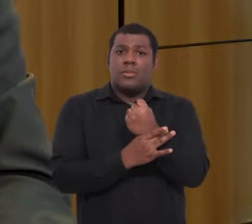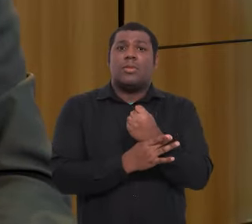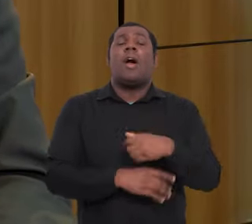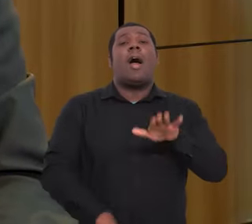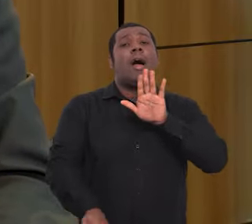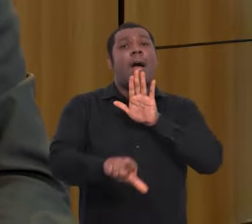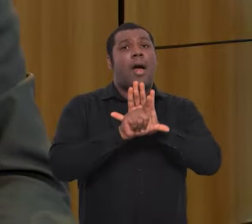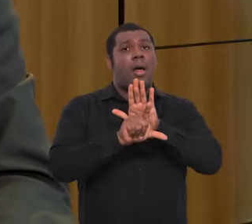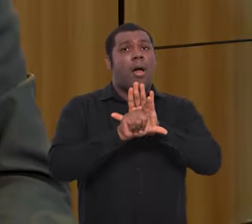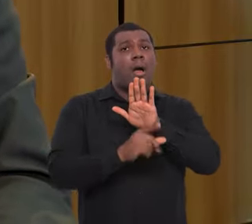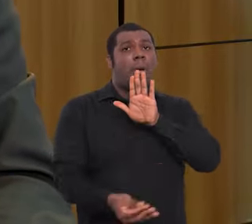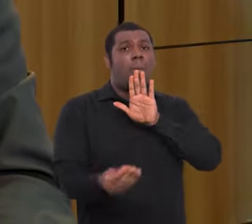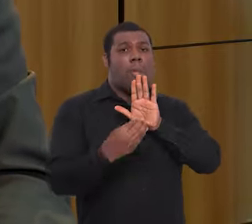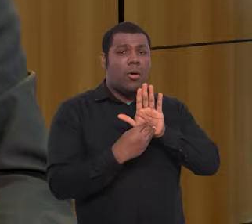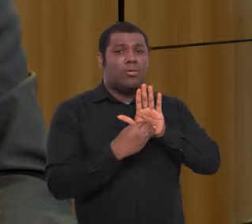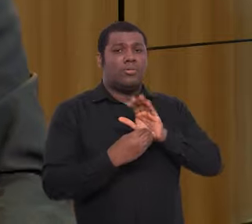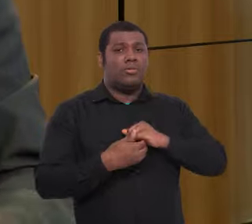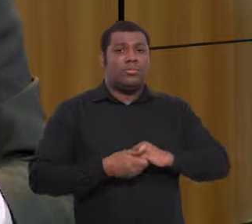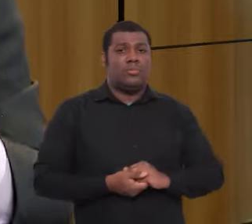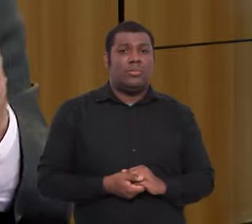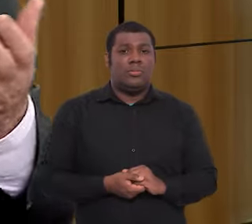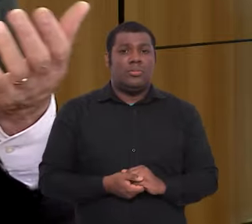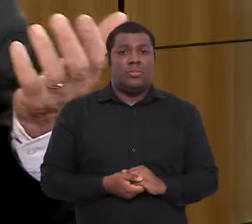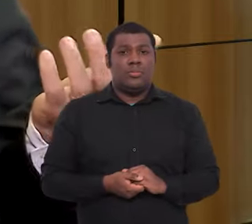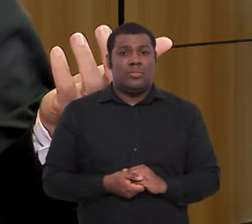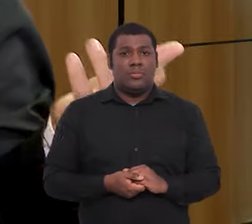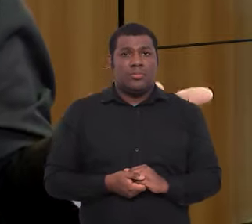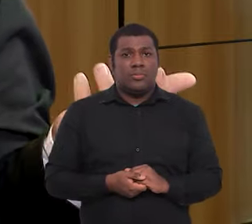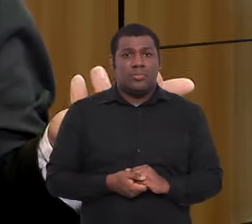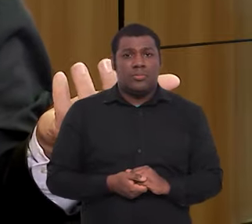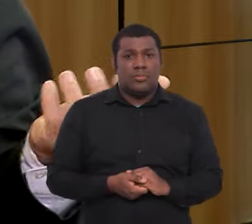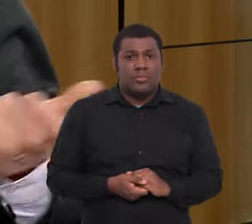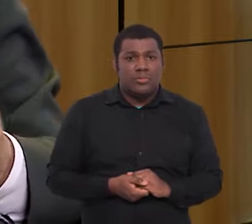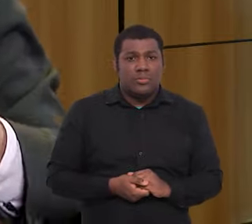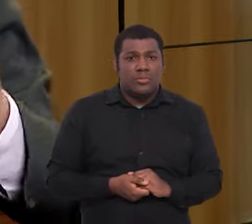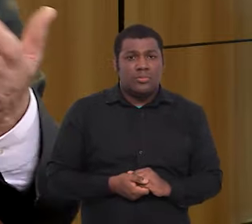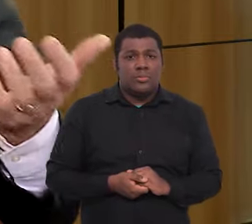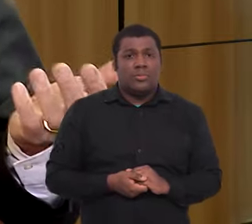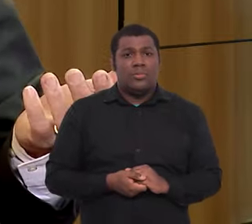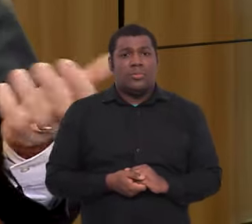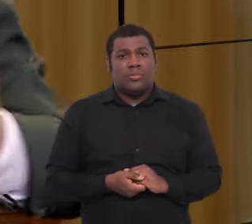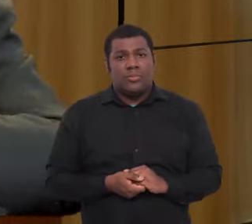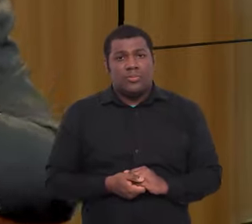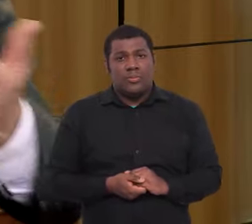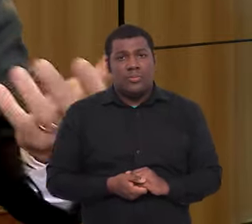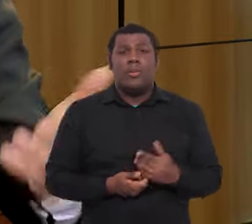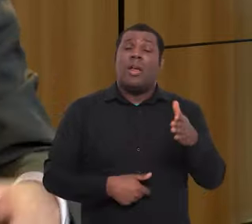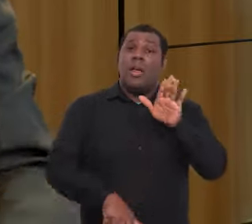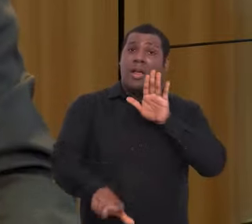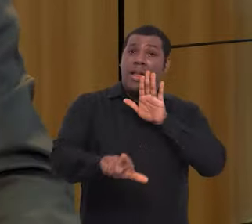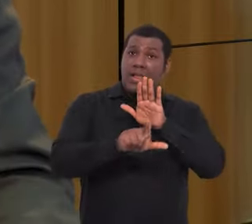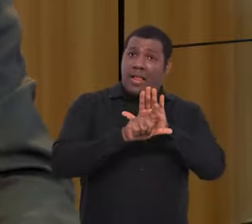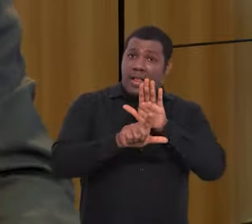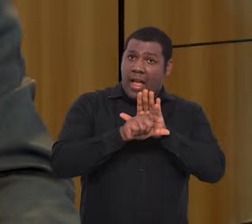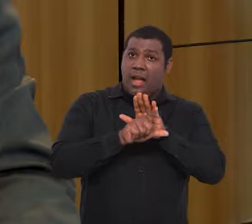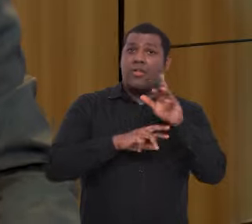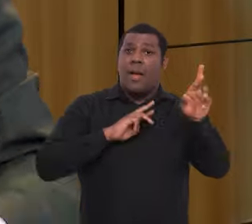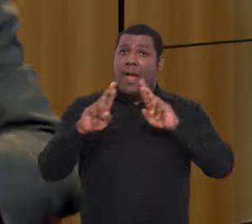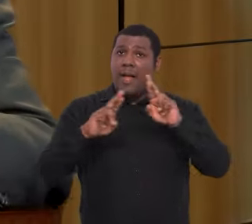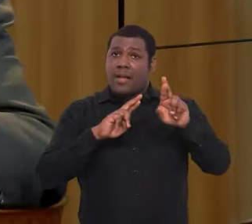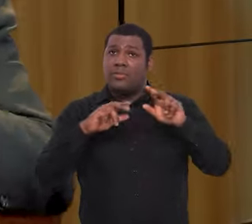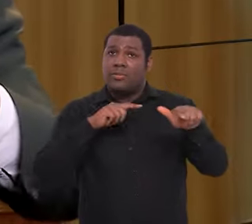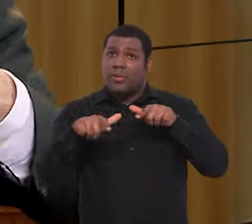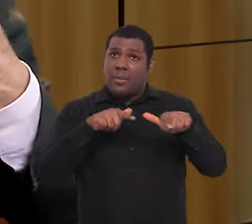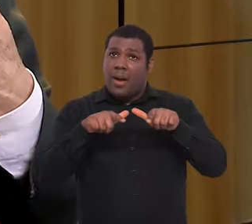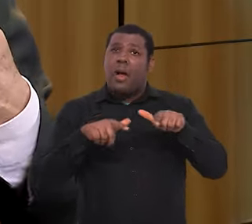a lei também estabelece que você tem garantias mínimas conforme ao espírito de toda a lei de relações do trabalho e